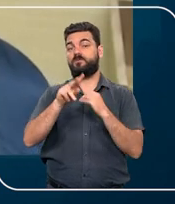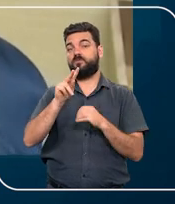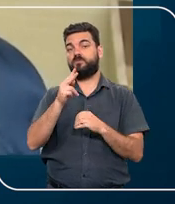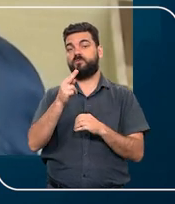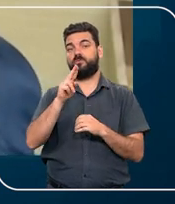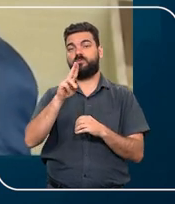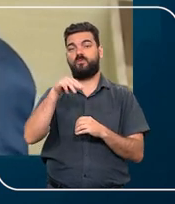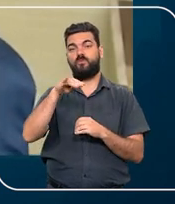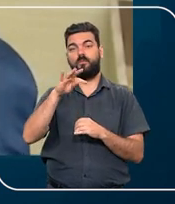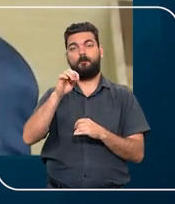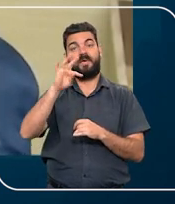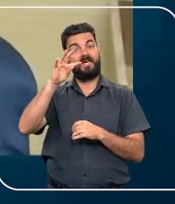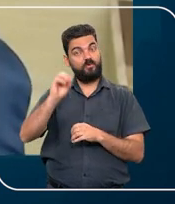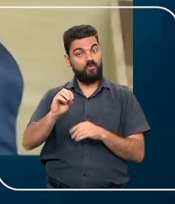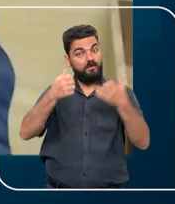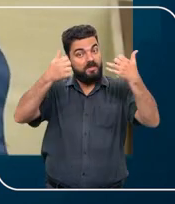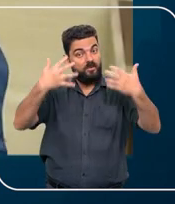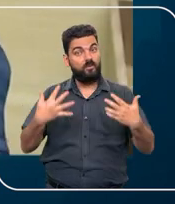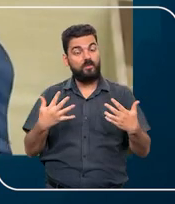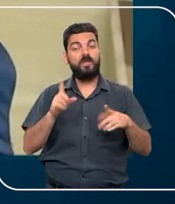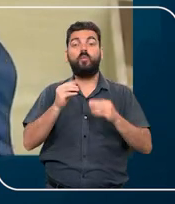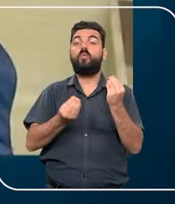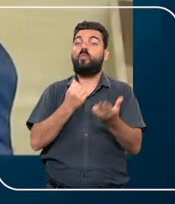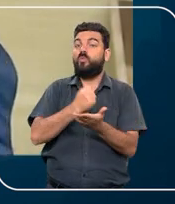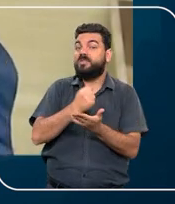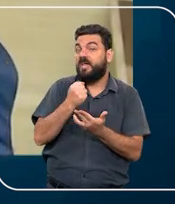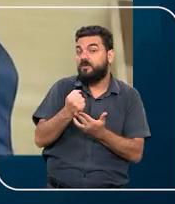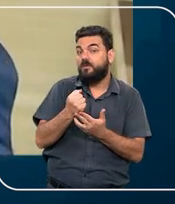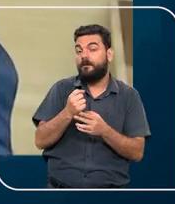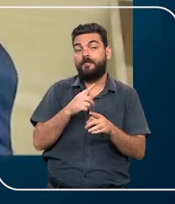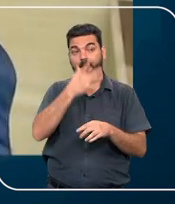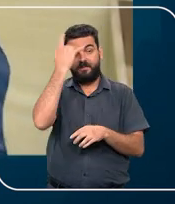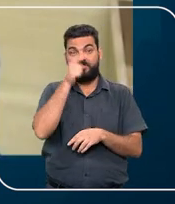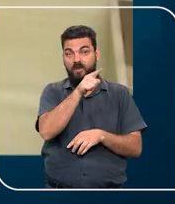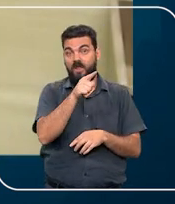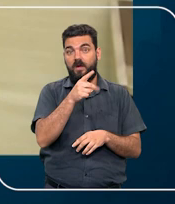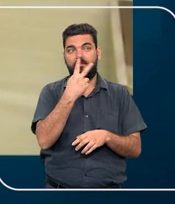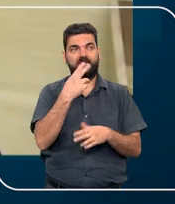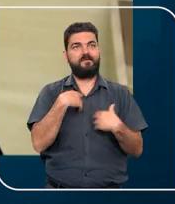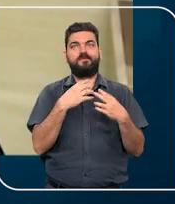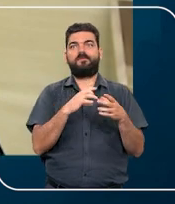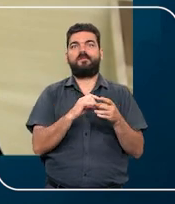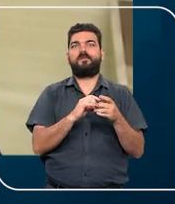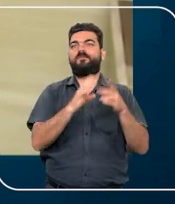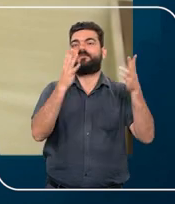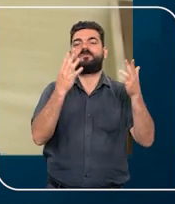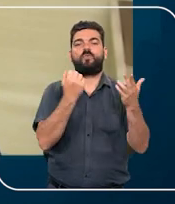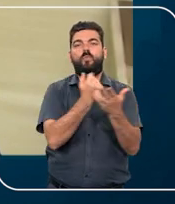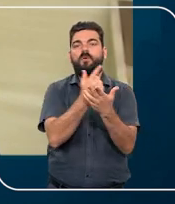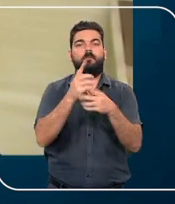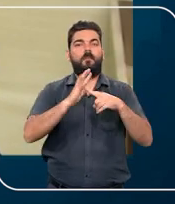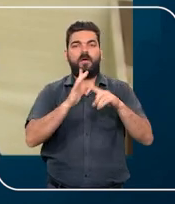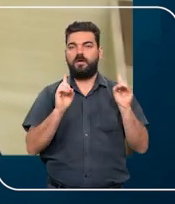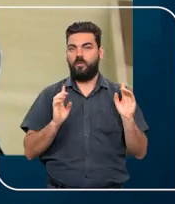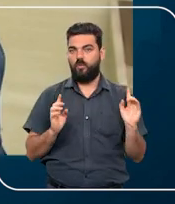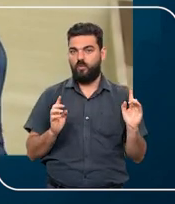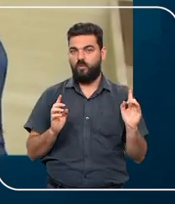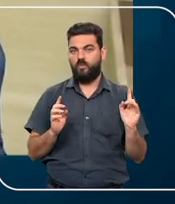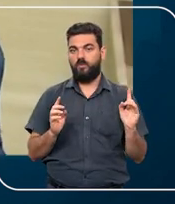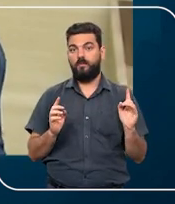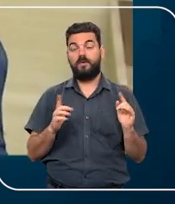turma Ministro Humberto Martins destacou que nesse tipo de contrato de adesão o cliente não tem a liberdade de obter os